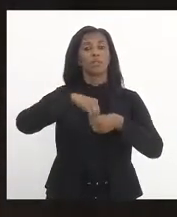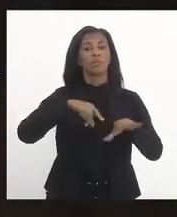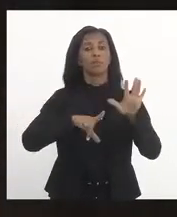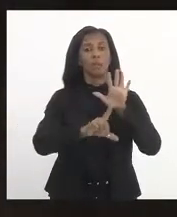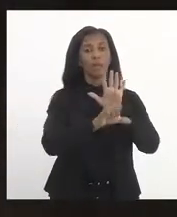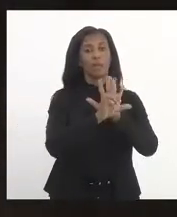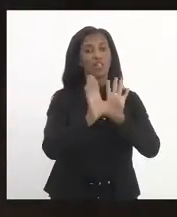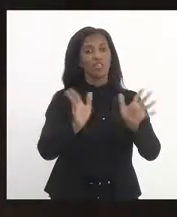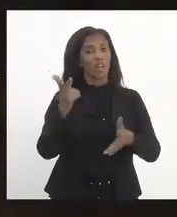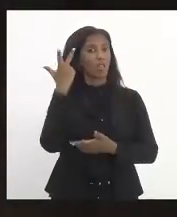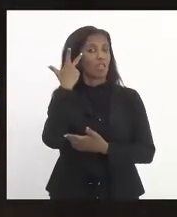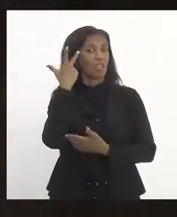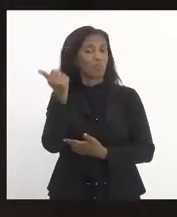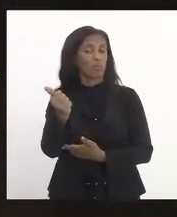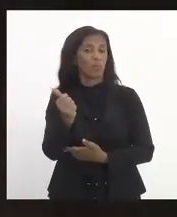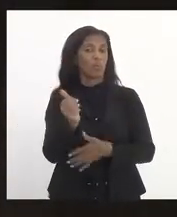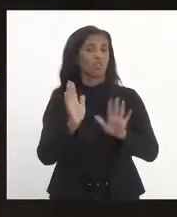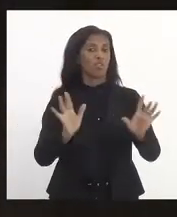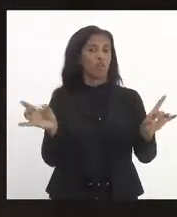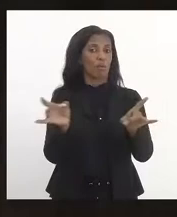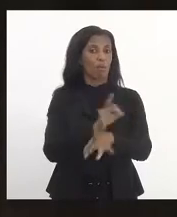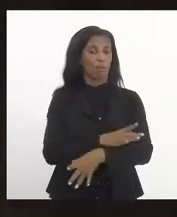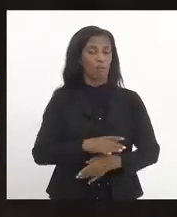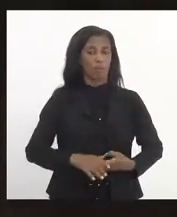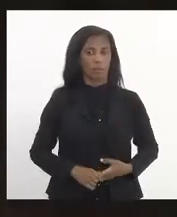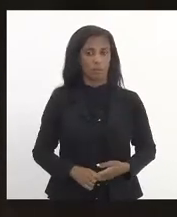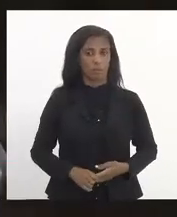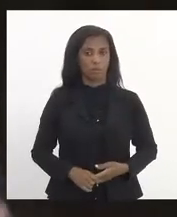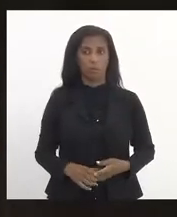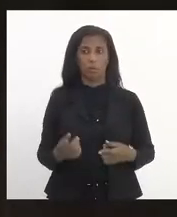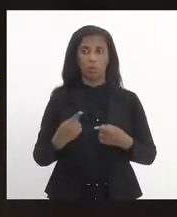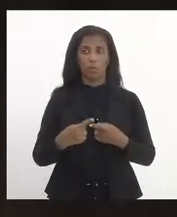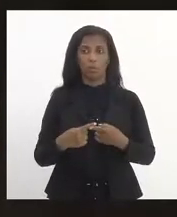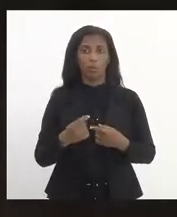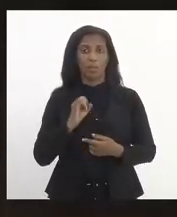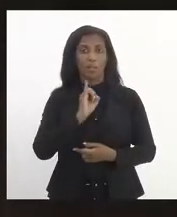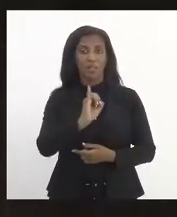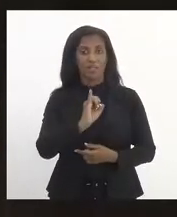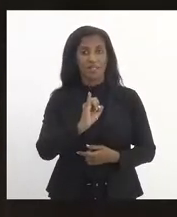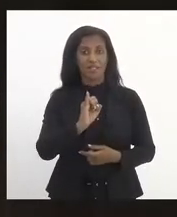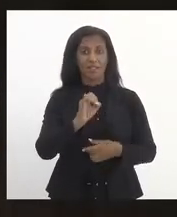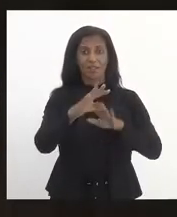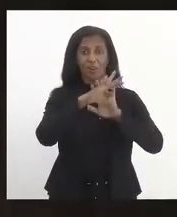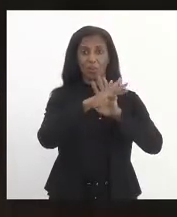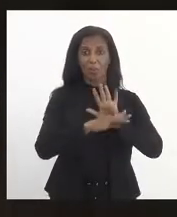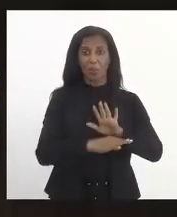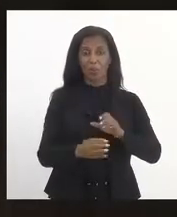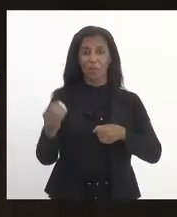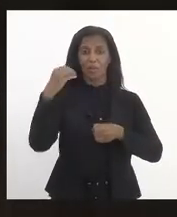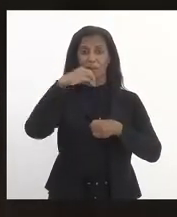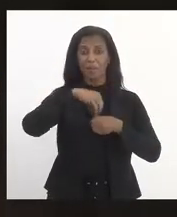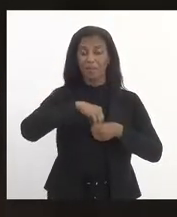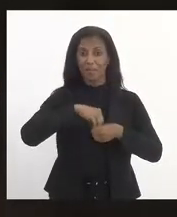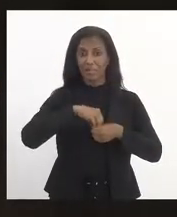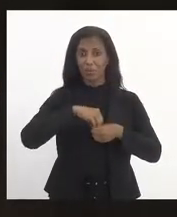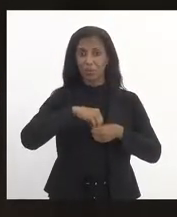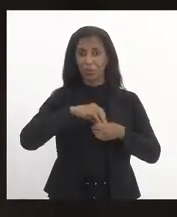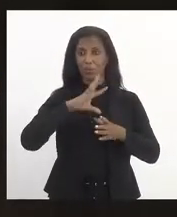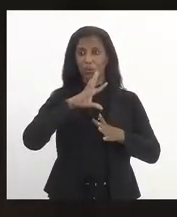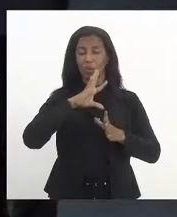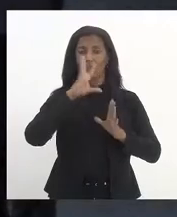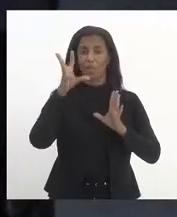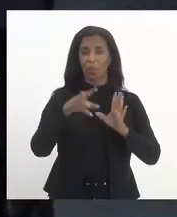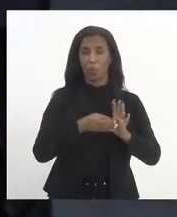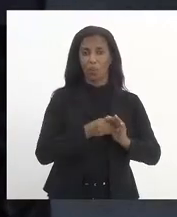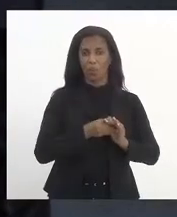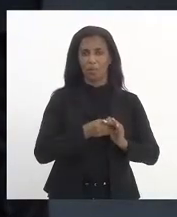ela é naturalmente impositiva, porque senão vou abrir um problema dentro da incorporação, de um